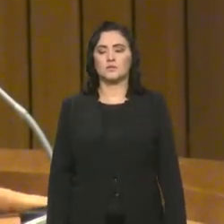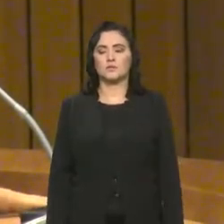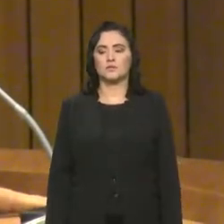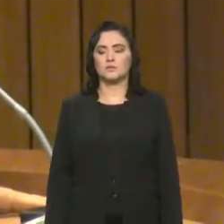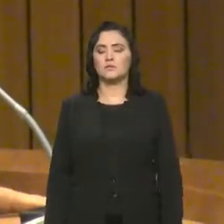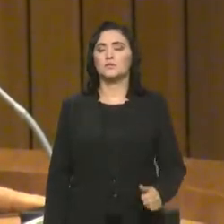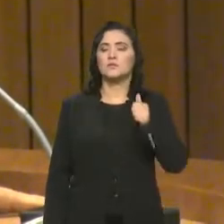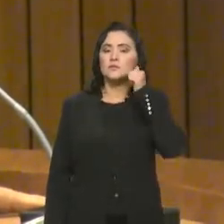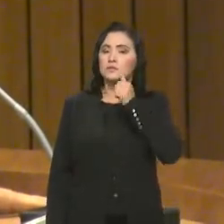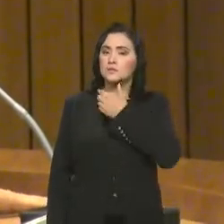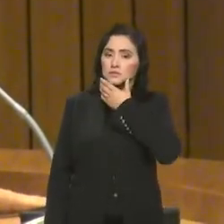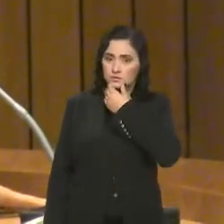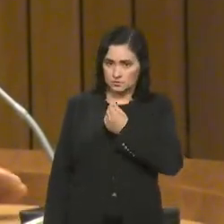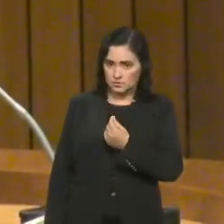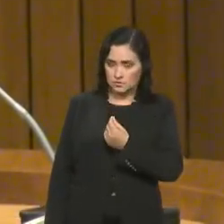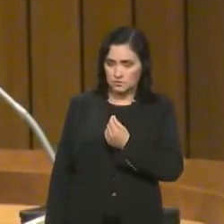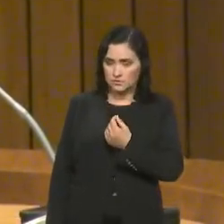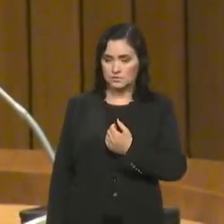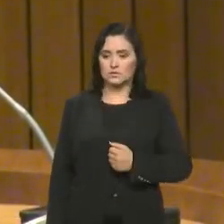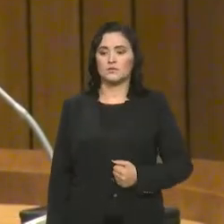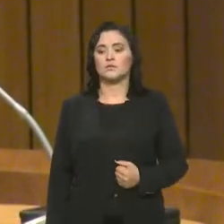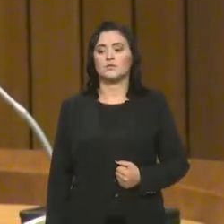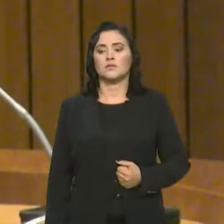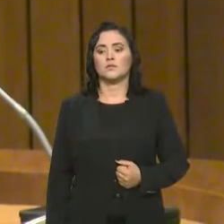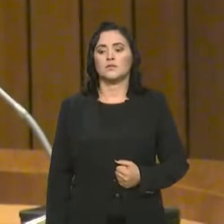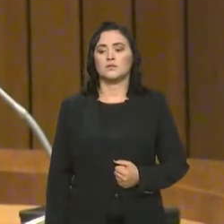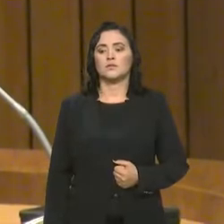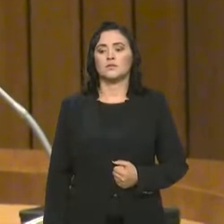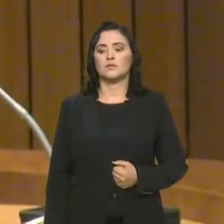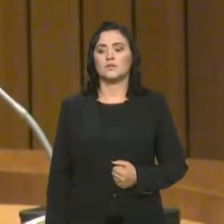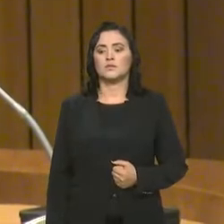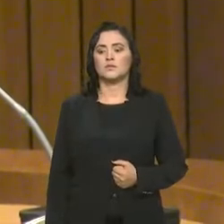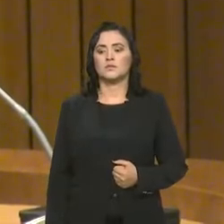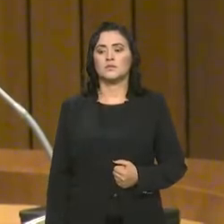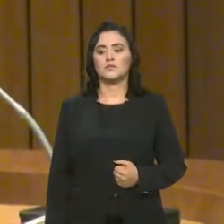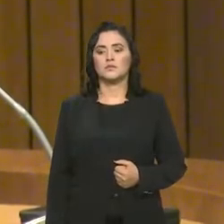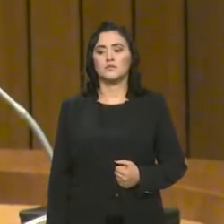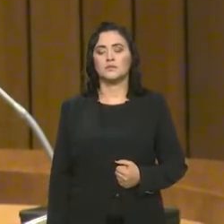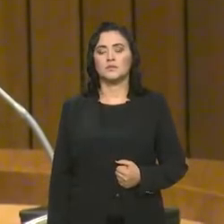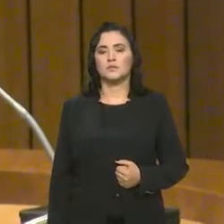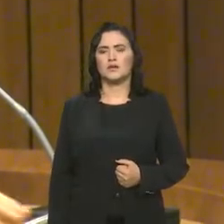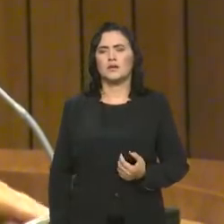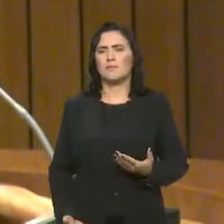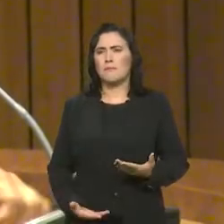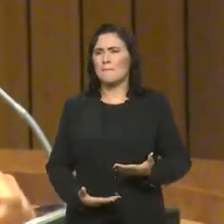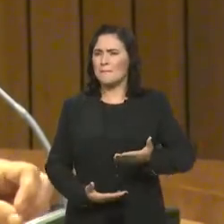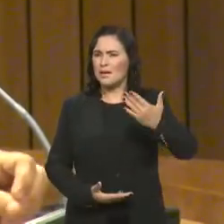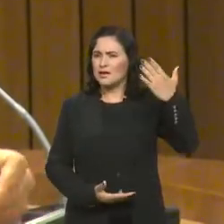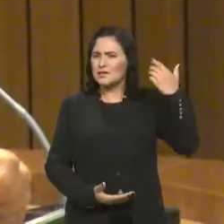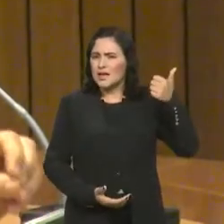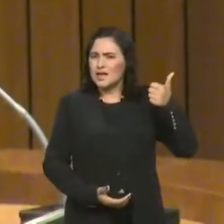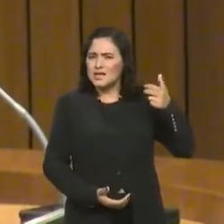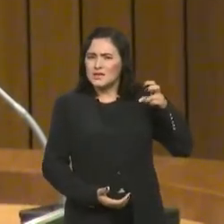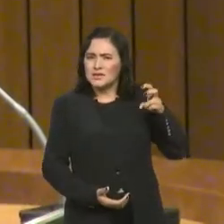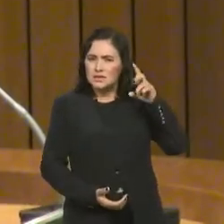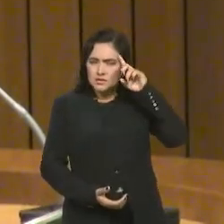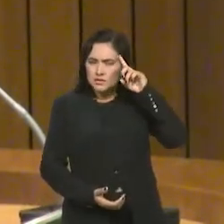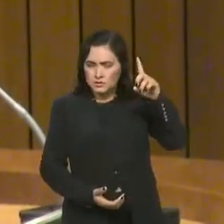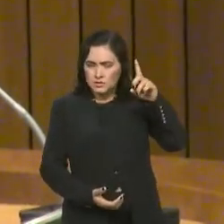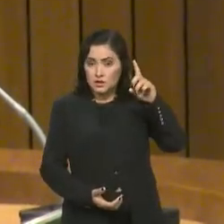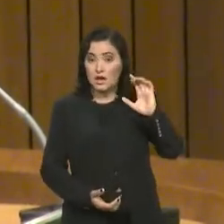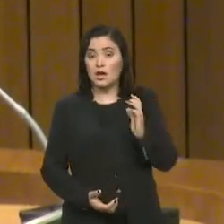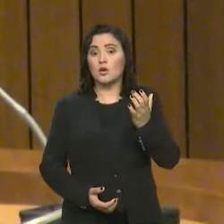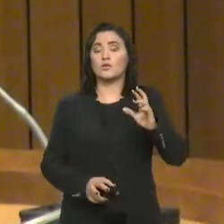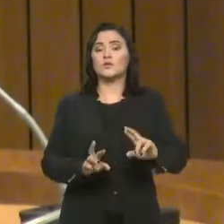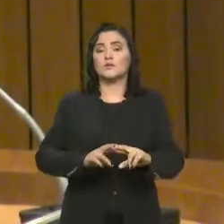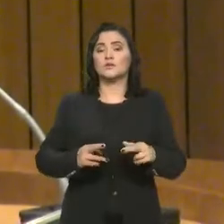senhoras e senhores, fizemos aqui, há uns 15 dias atrás, uma audiência